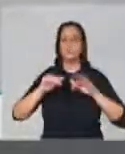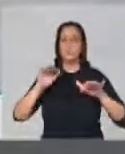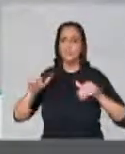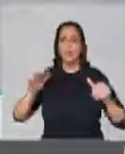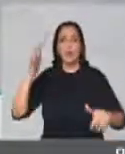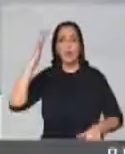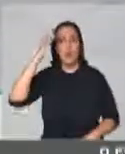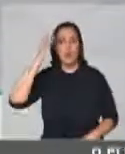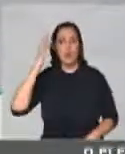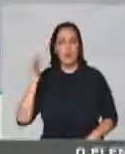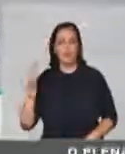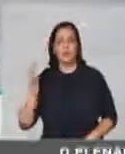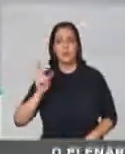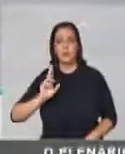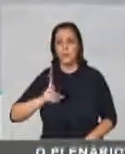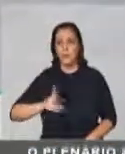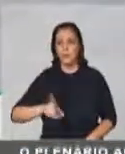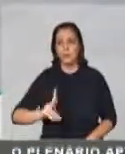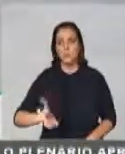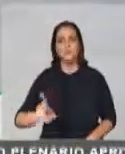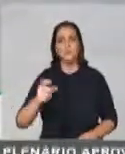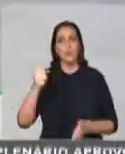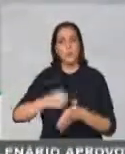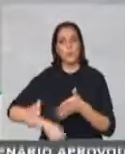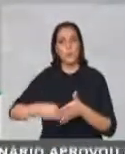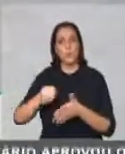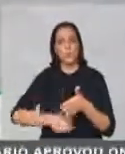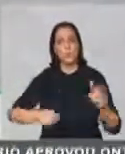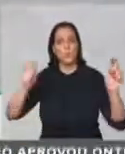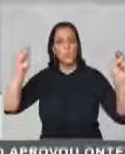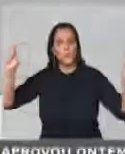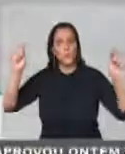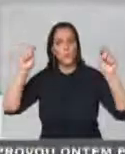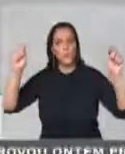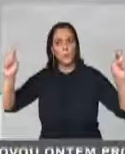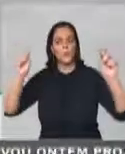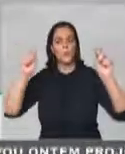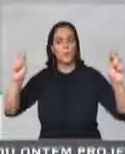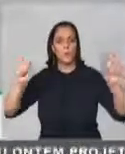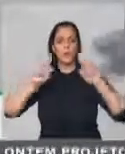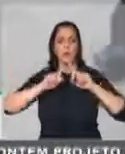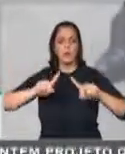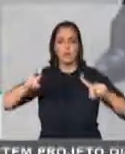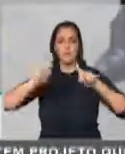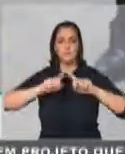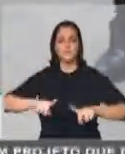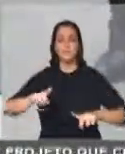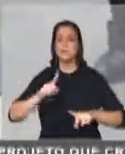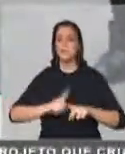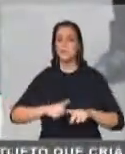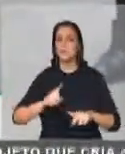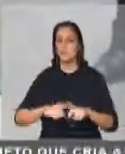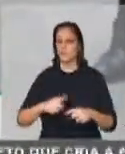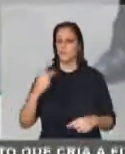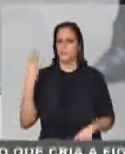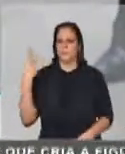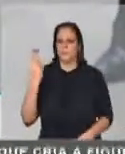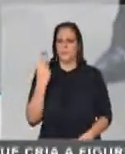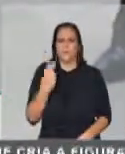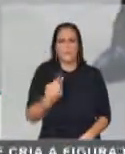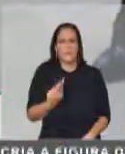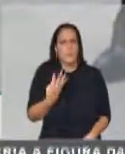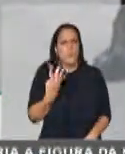para amanhã continuarmos a nossa ação de protesto e reivindicação, porque é inadmissível que depois de